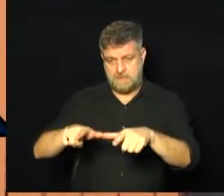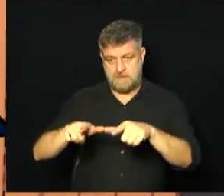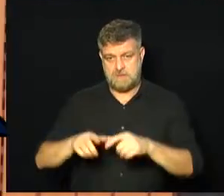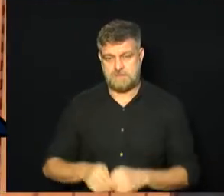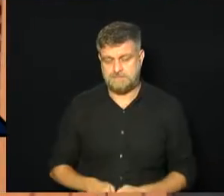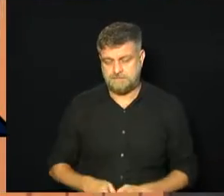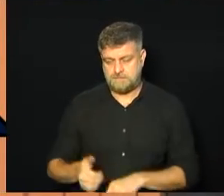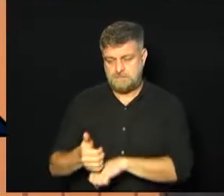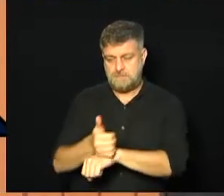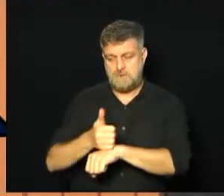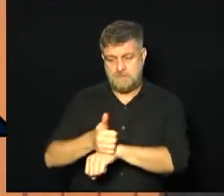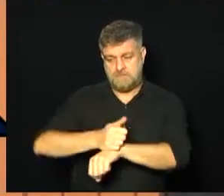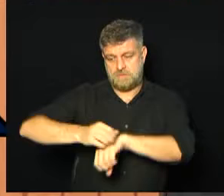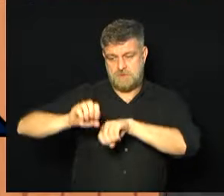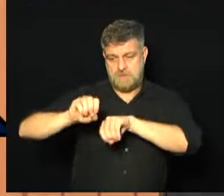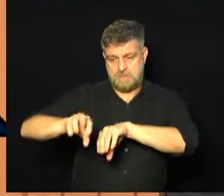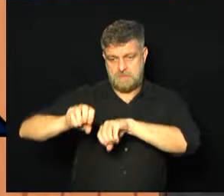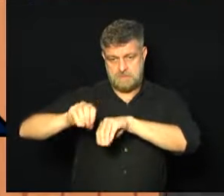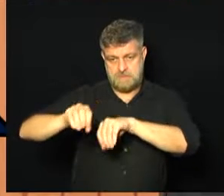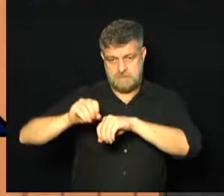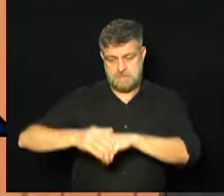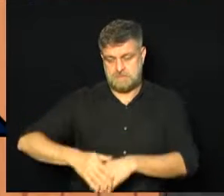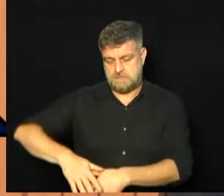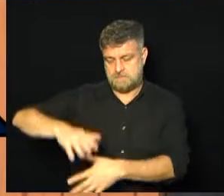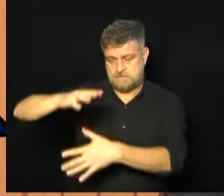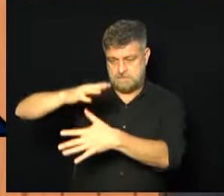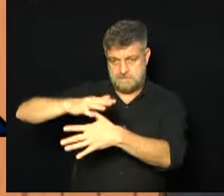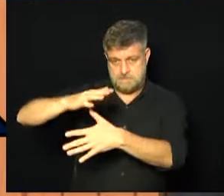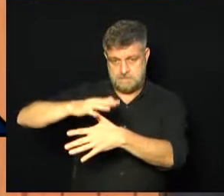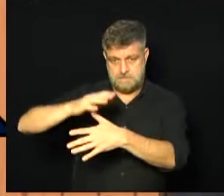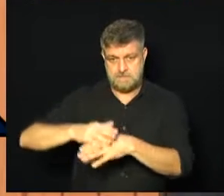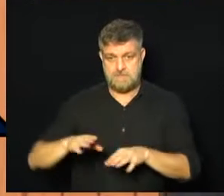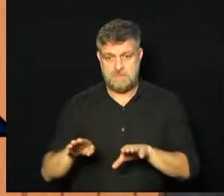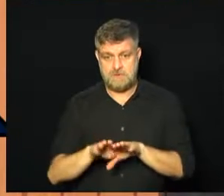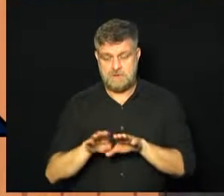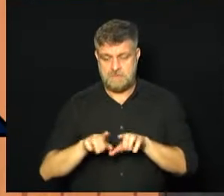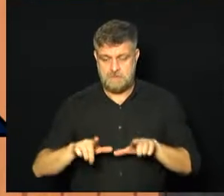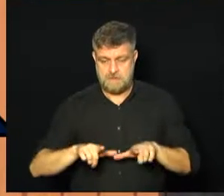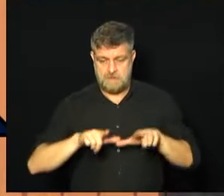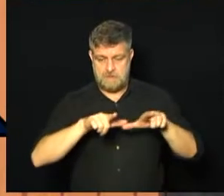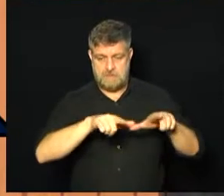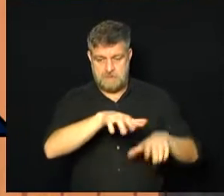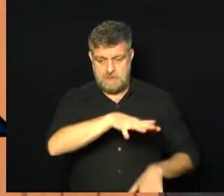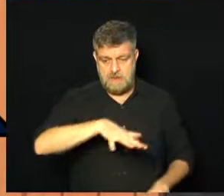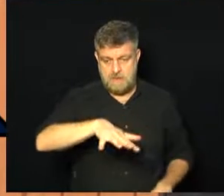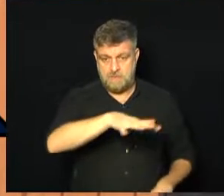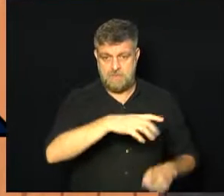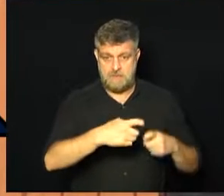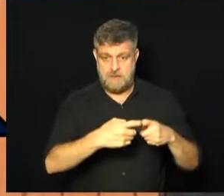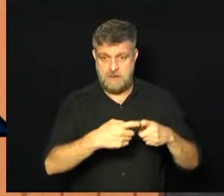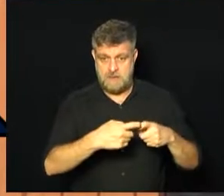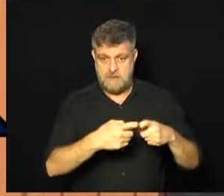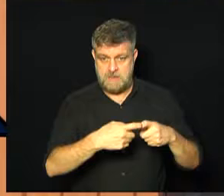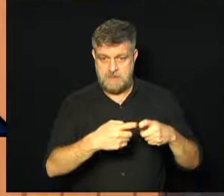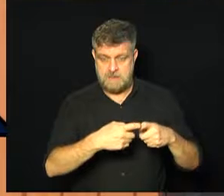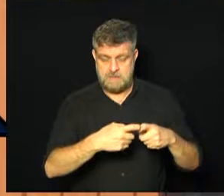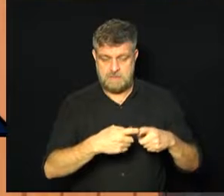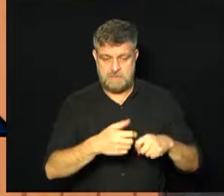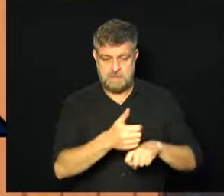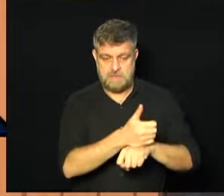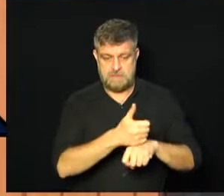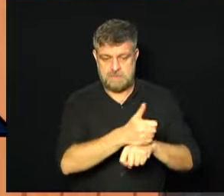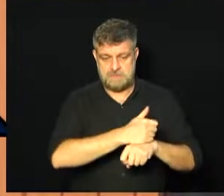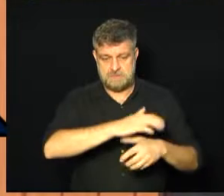de Mérito Educacional, professor Darcy Ribeiro, e de Diploma de Mérito Médico, Dr. Roberto Maia Rocha Brito,